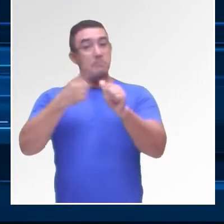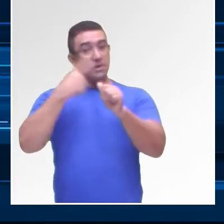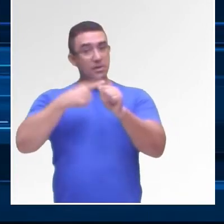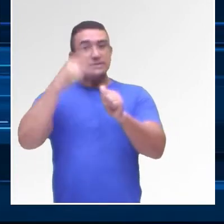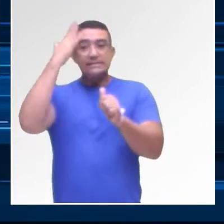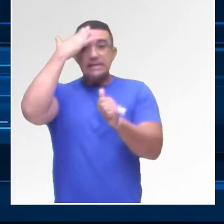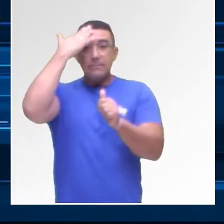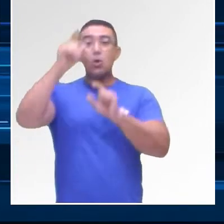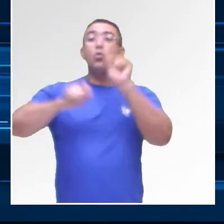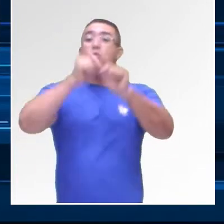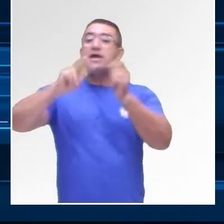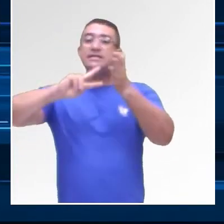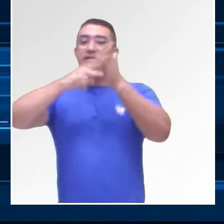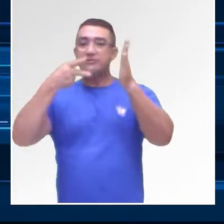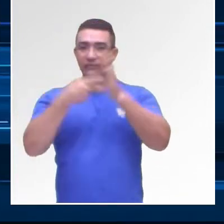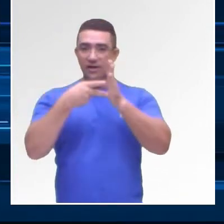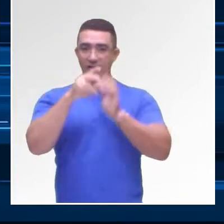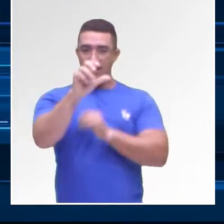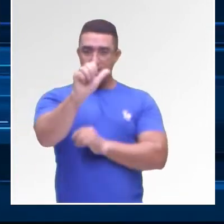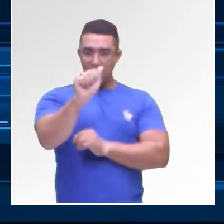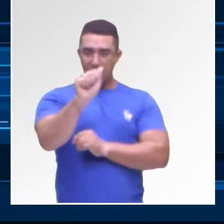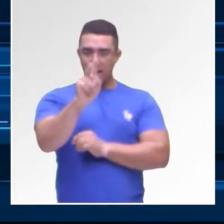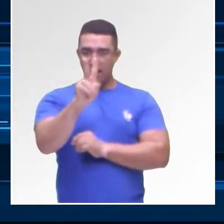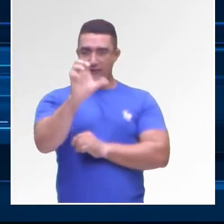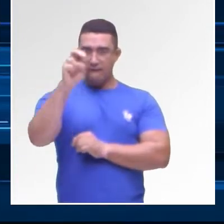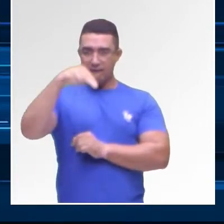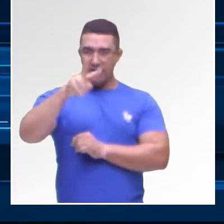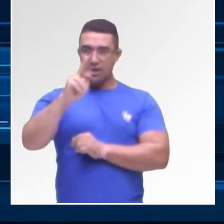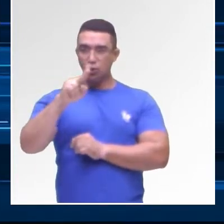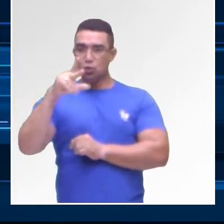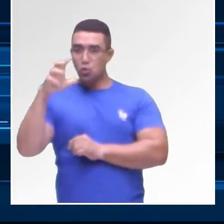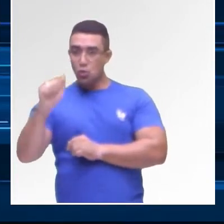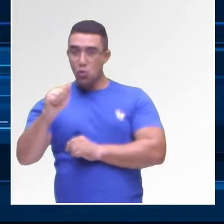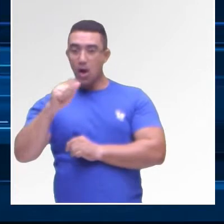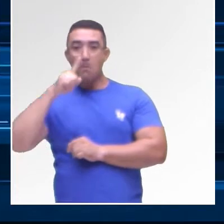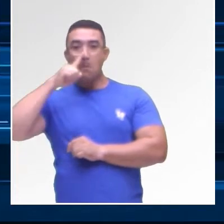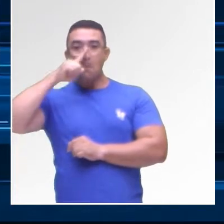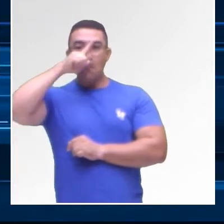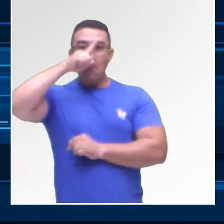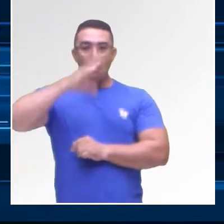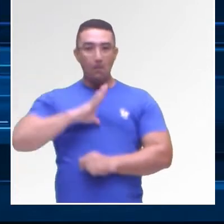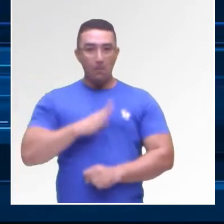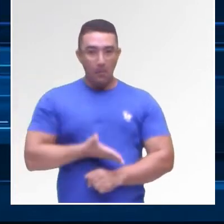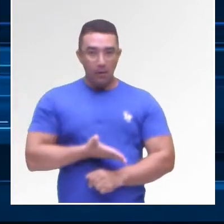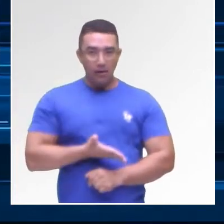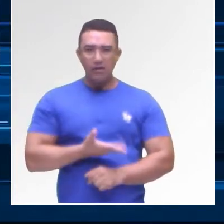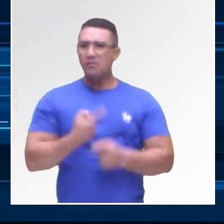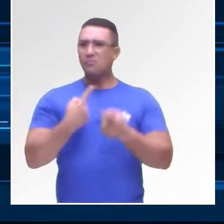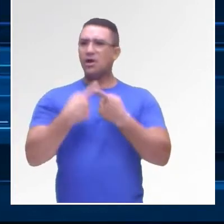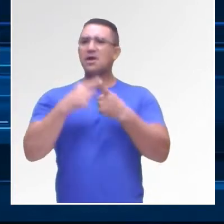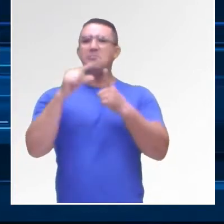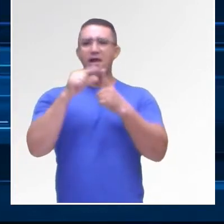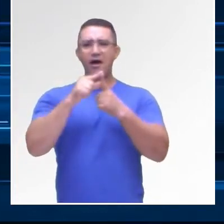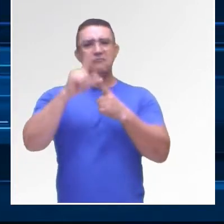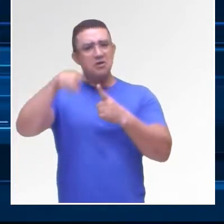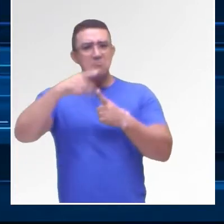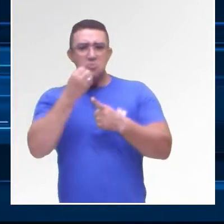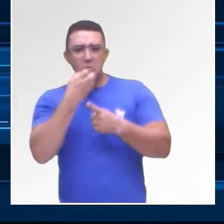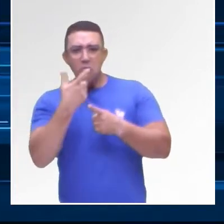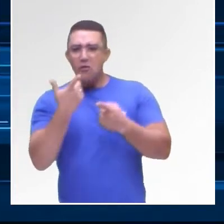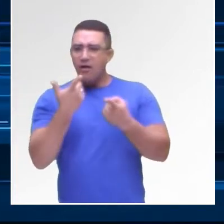aventura, qual a importância e por que essa palavra ela mexe tanto com a gente. Então,